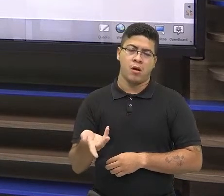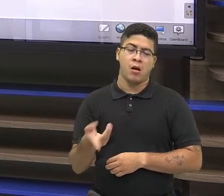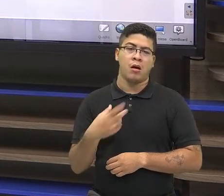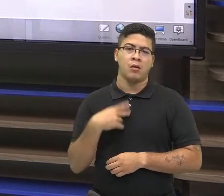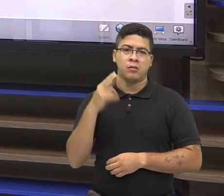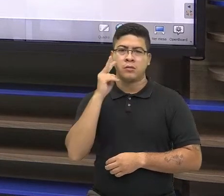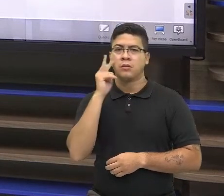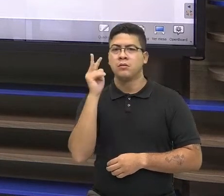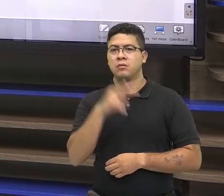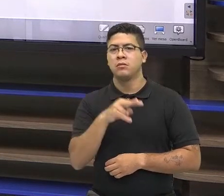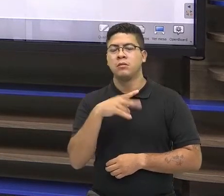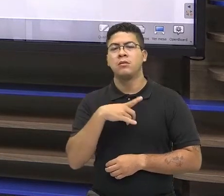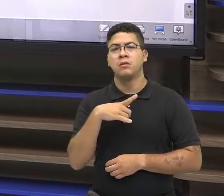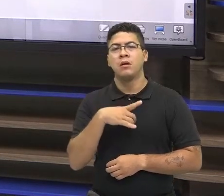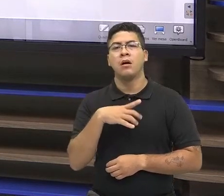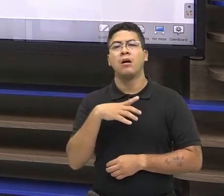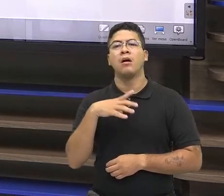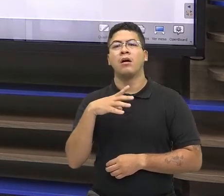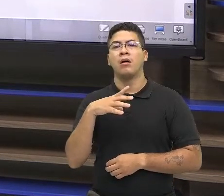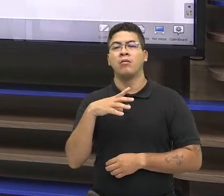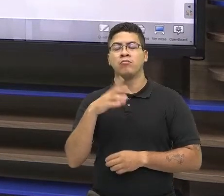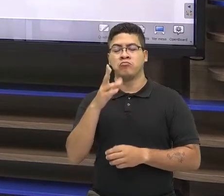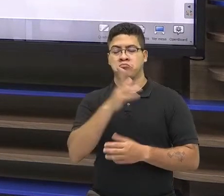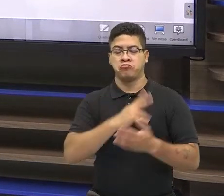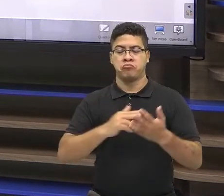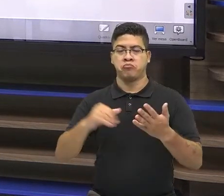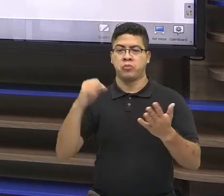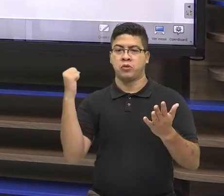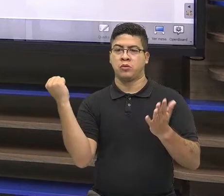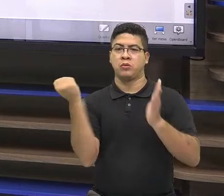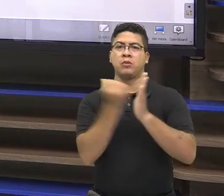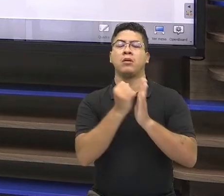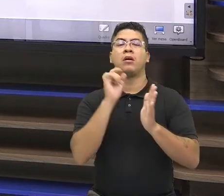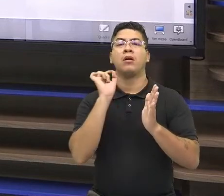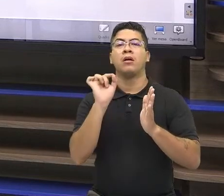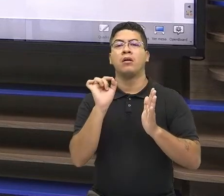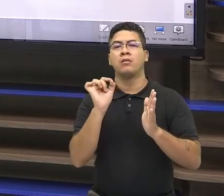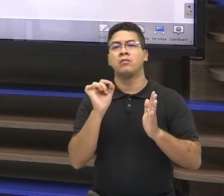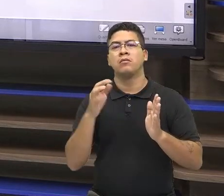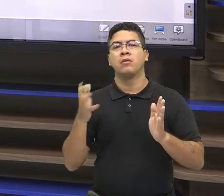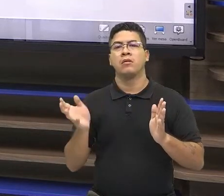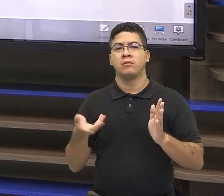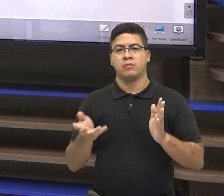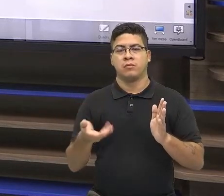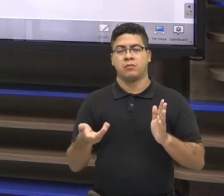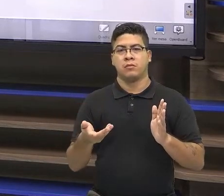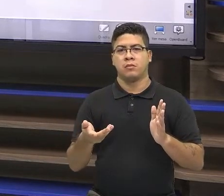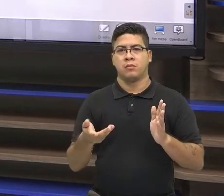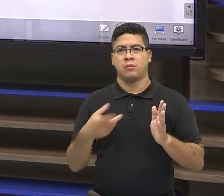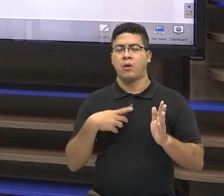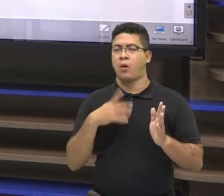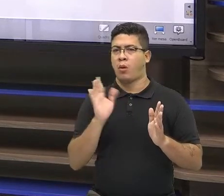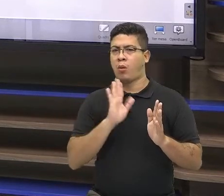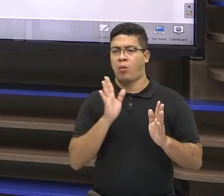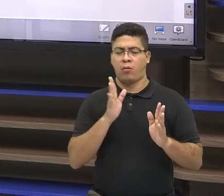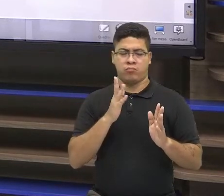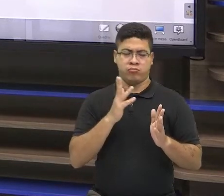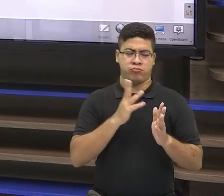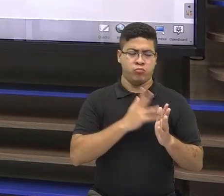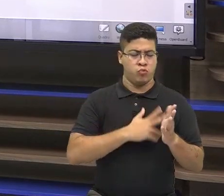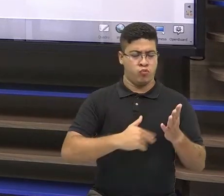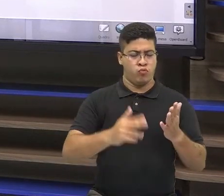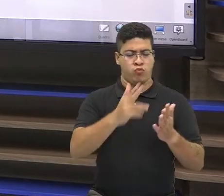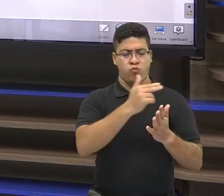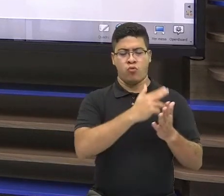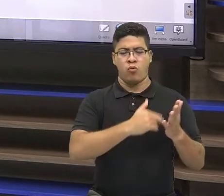vai estar a velocidade desse carro. Então, o que é importante para eles, e não o objeto